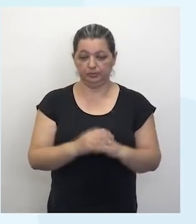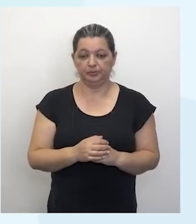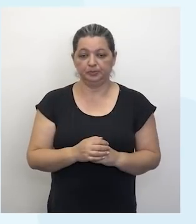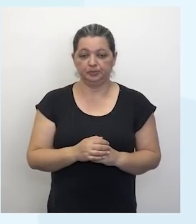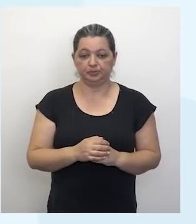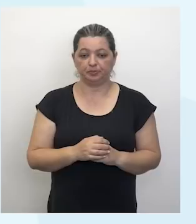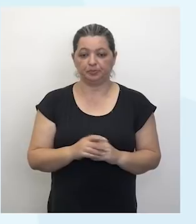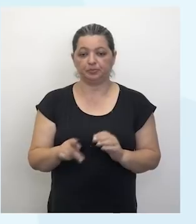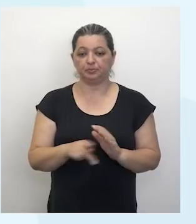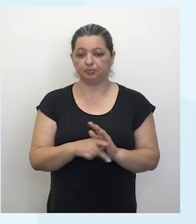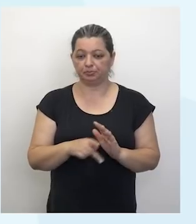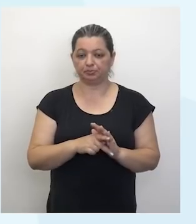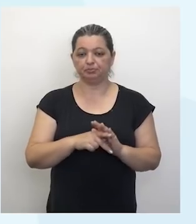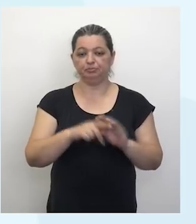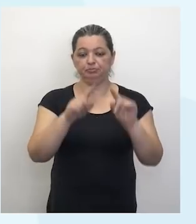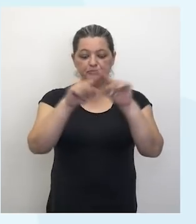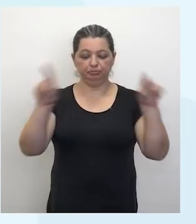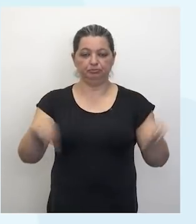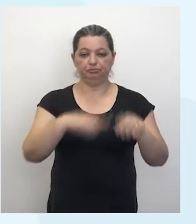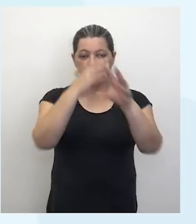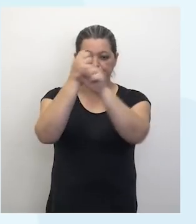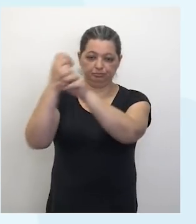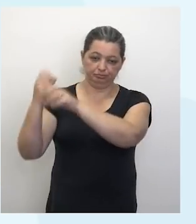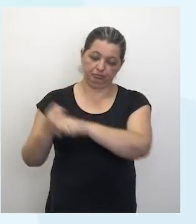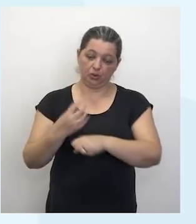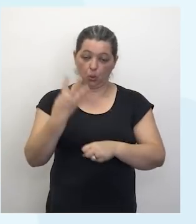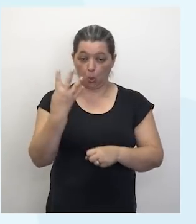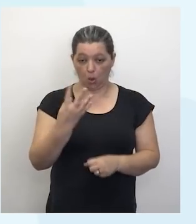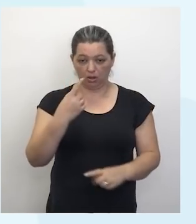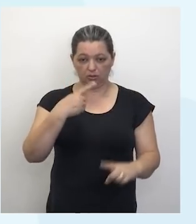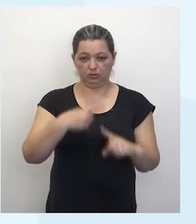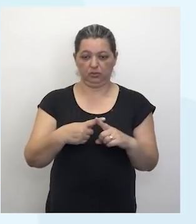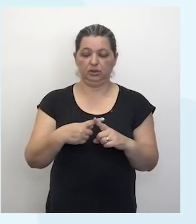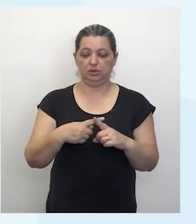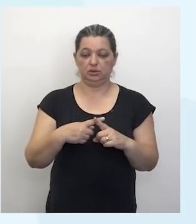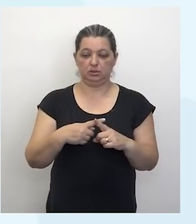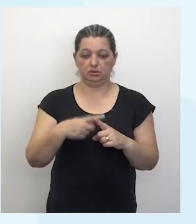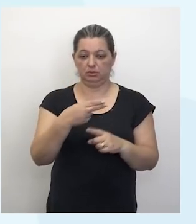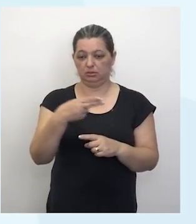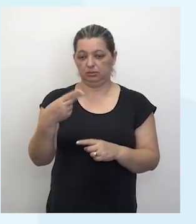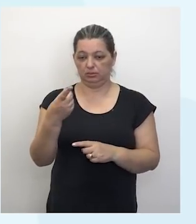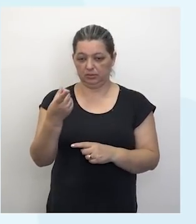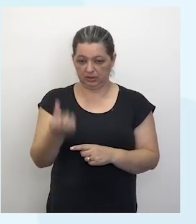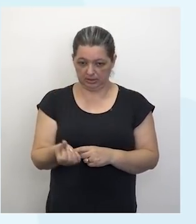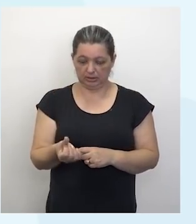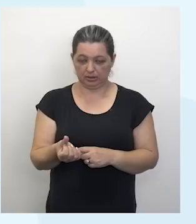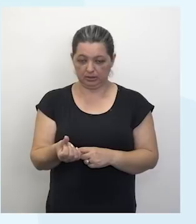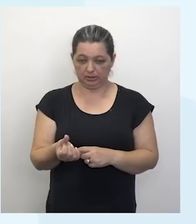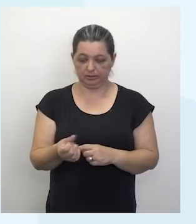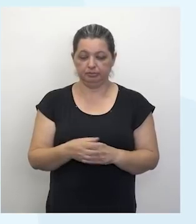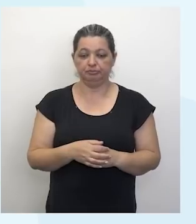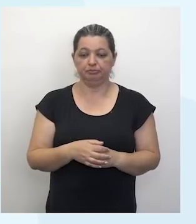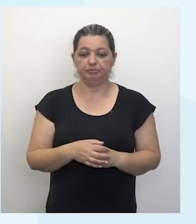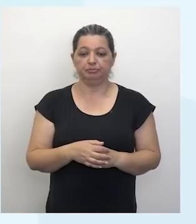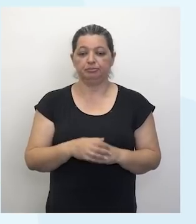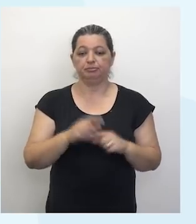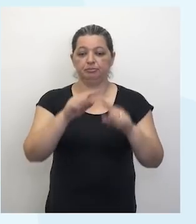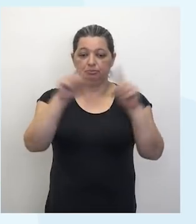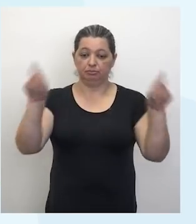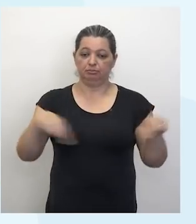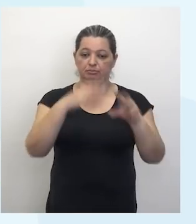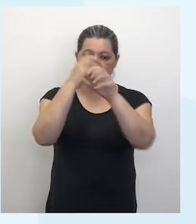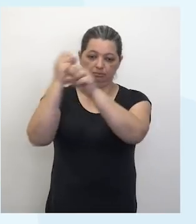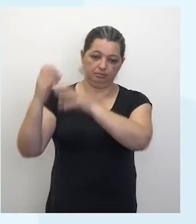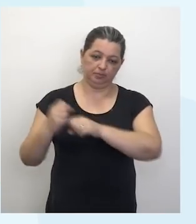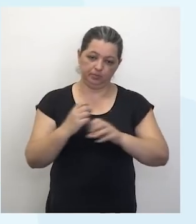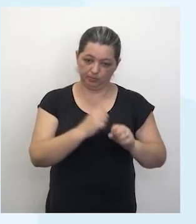o lado ou o perímetro 4 vezes maior, a área foi para 16. Quando você fez um perímetro 5 vezes